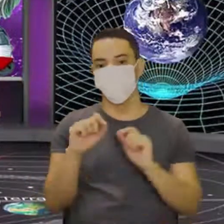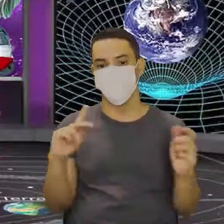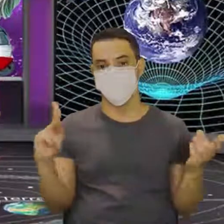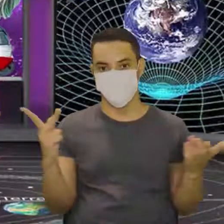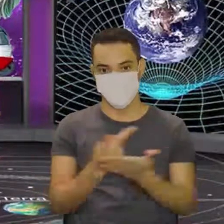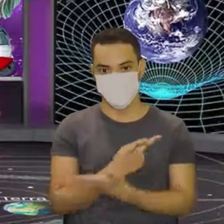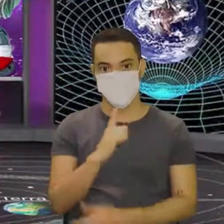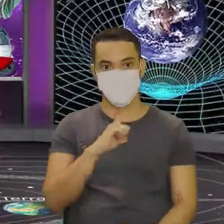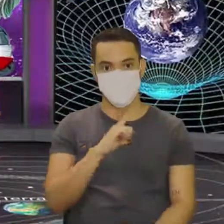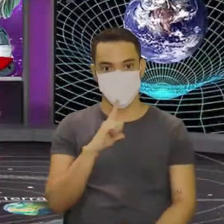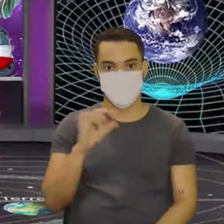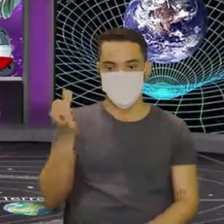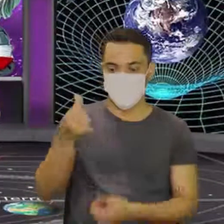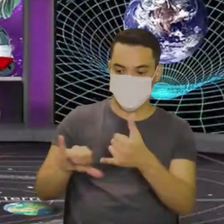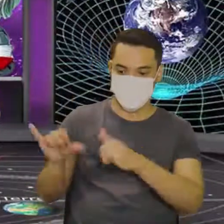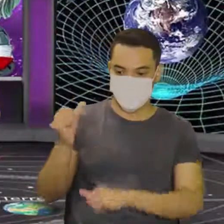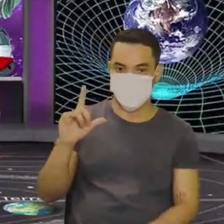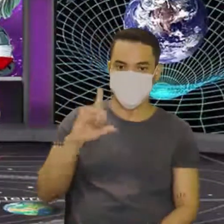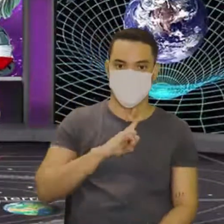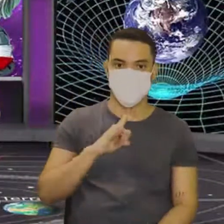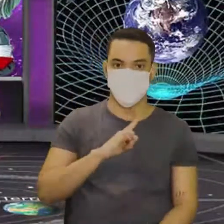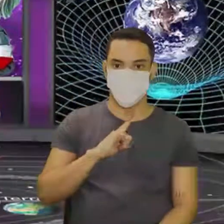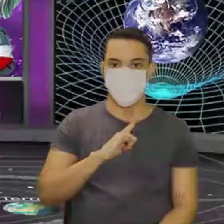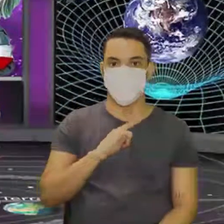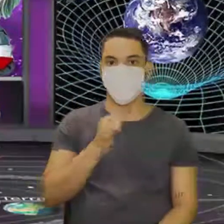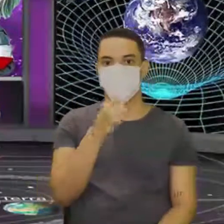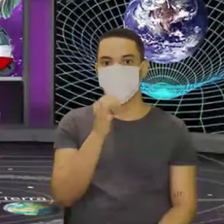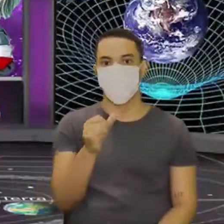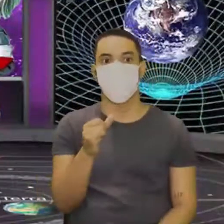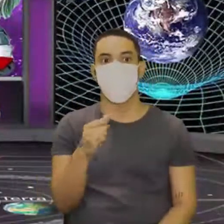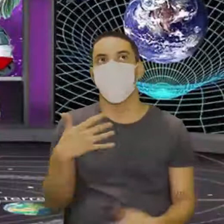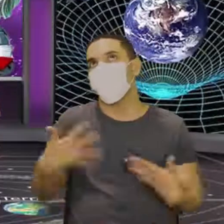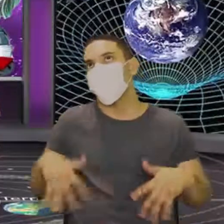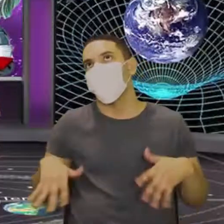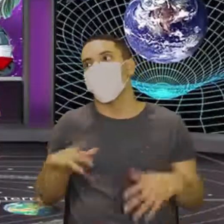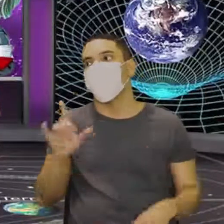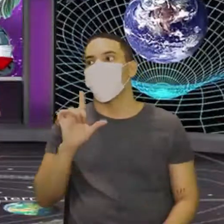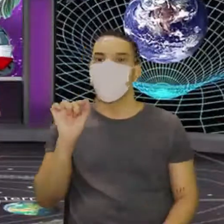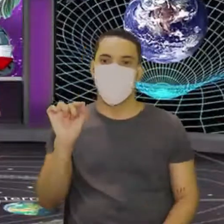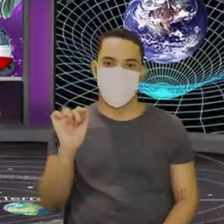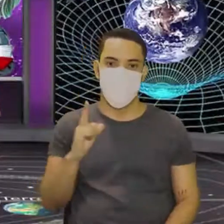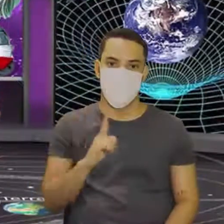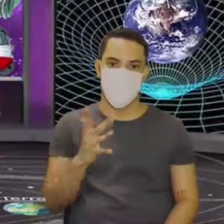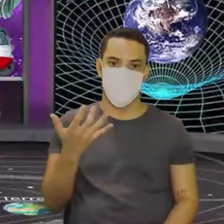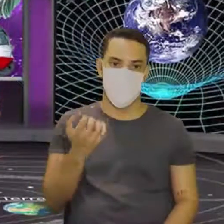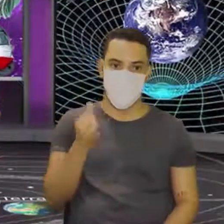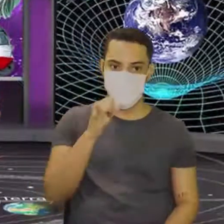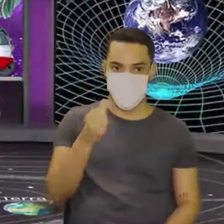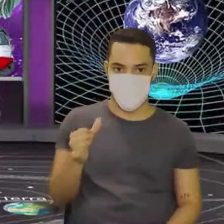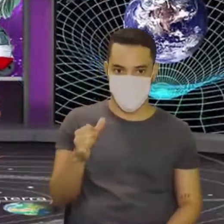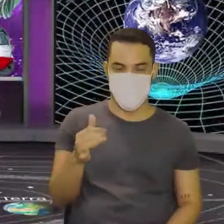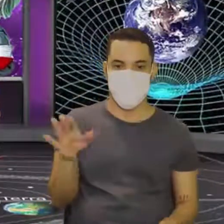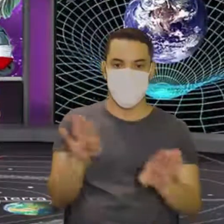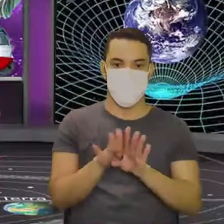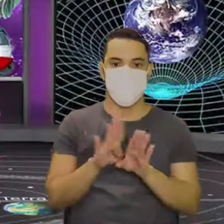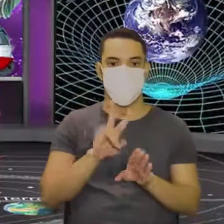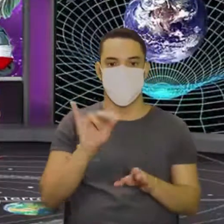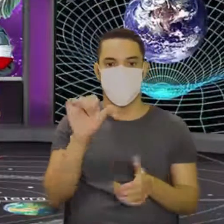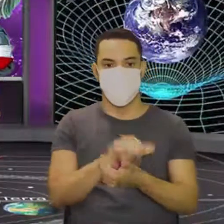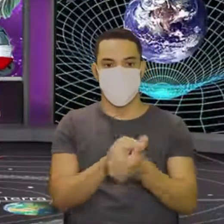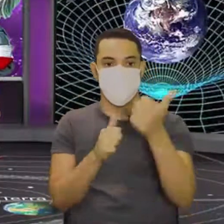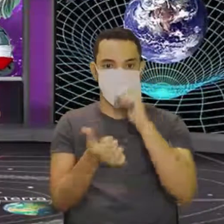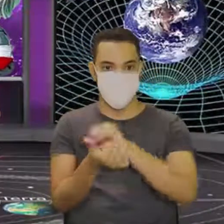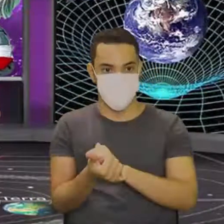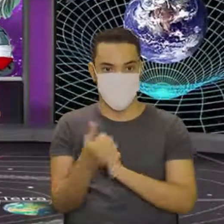energia química, energia elétrica. Opa, tá ali a lâmpada no receptor. Ela vai pegar essa energia elétrica e vai converter em